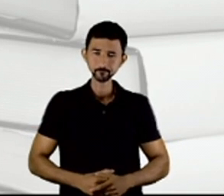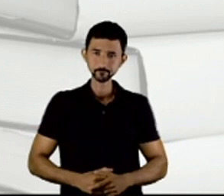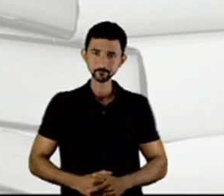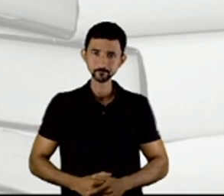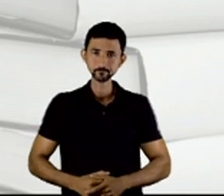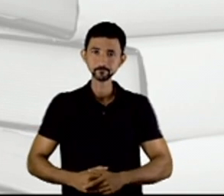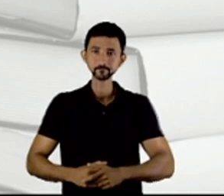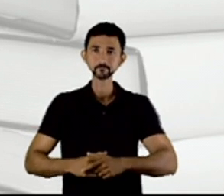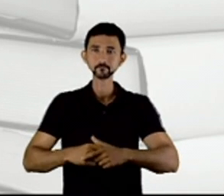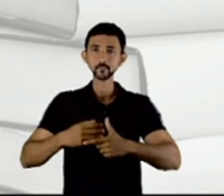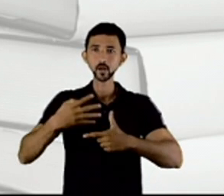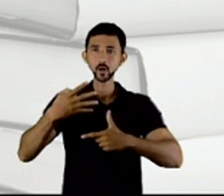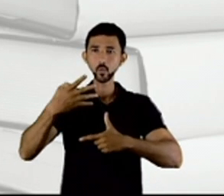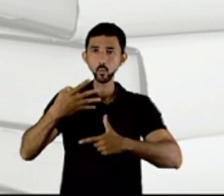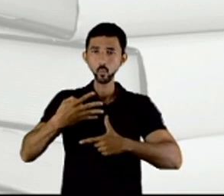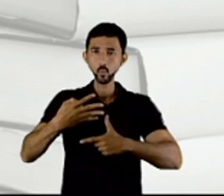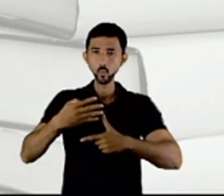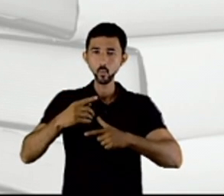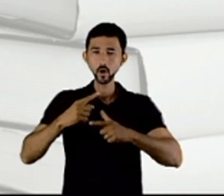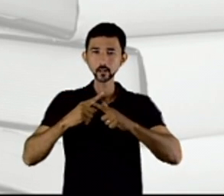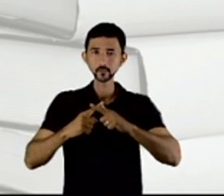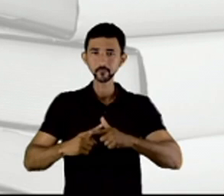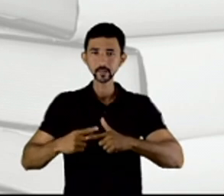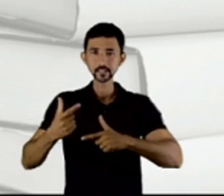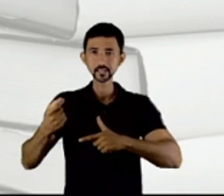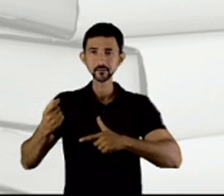vezes 20 dá 80